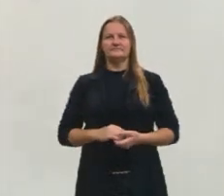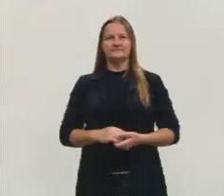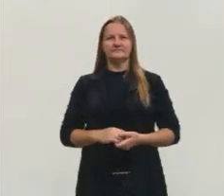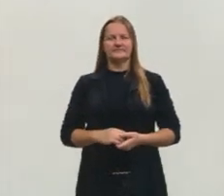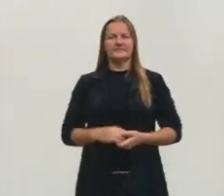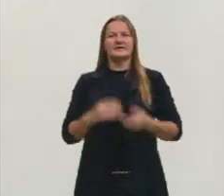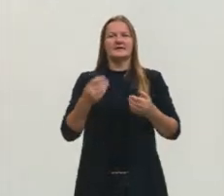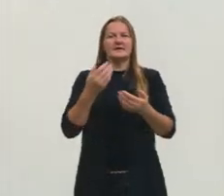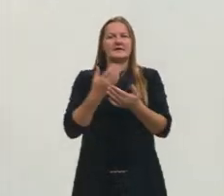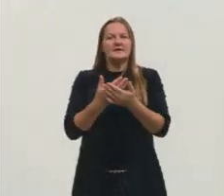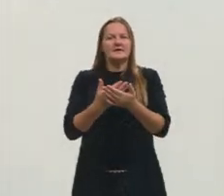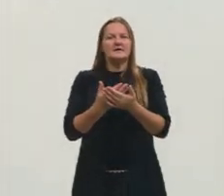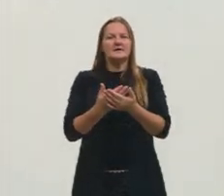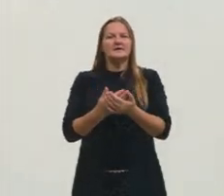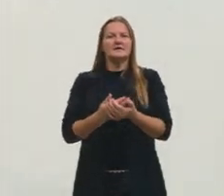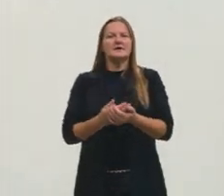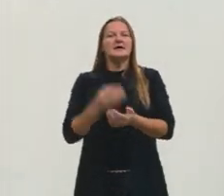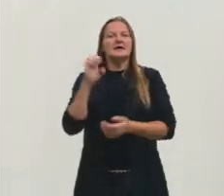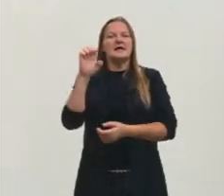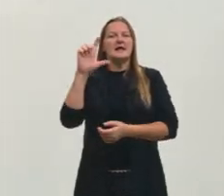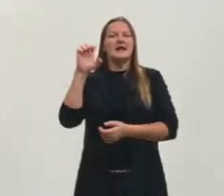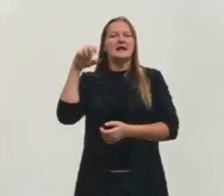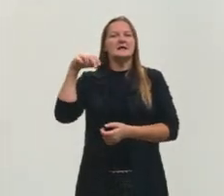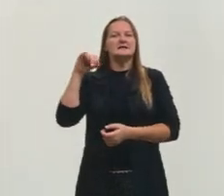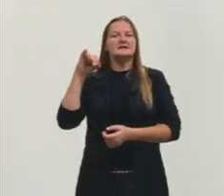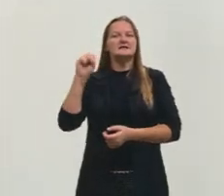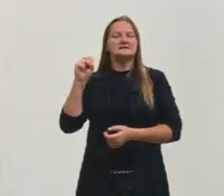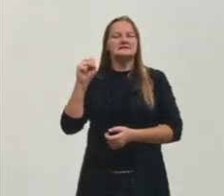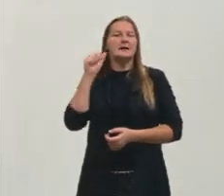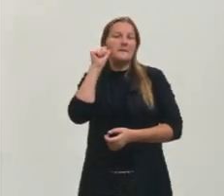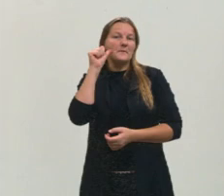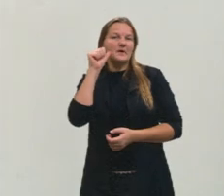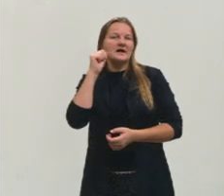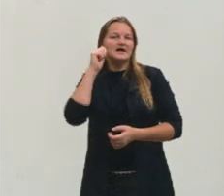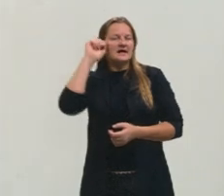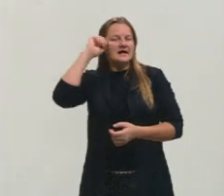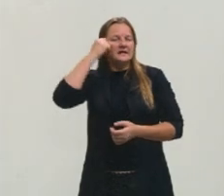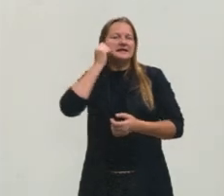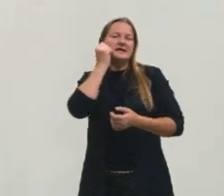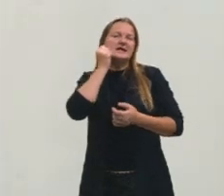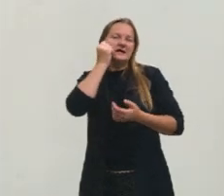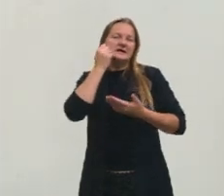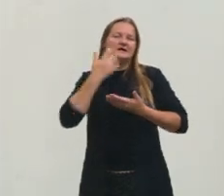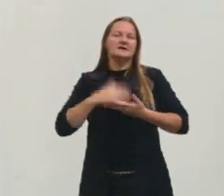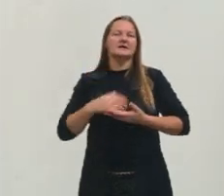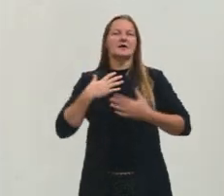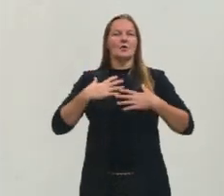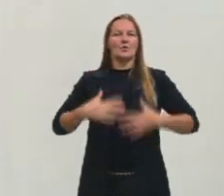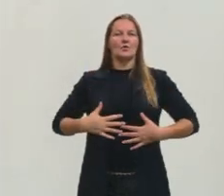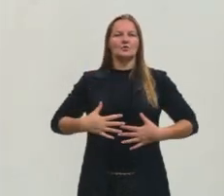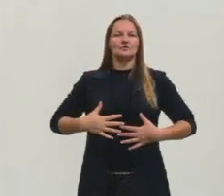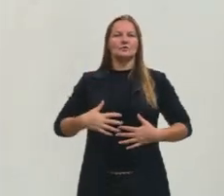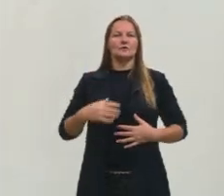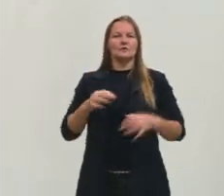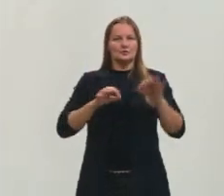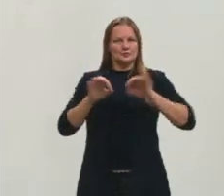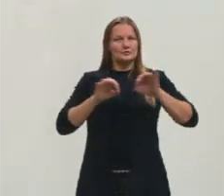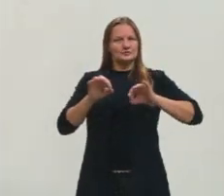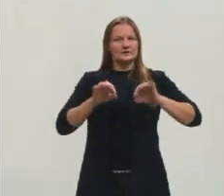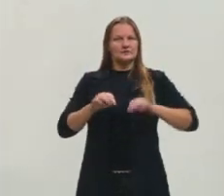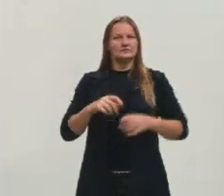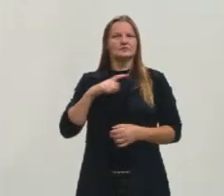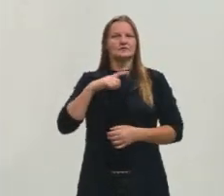como eu já falei meu nome Elenice Pereira sou uma mulher negra Estou vestindo a camiseta do programa